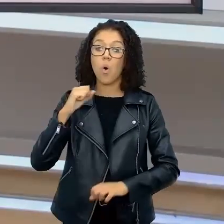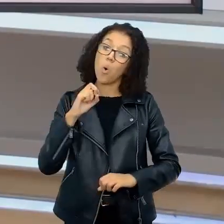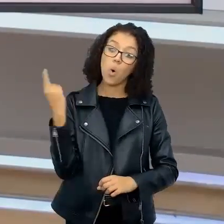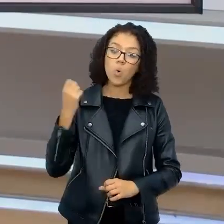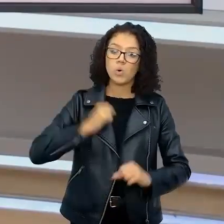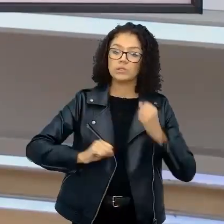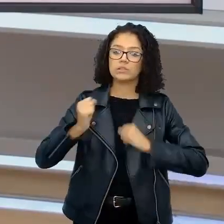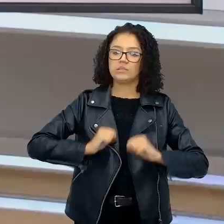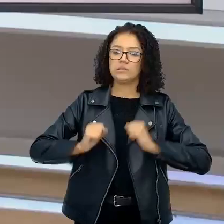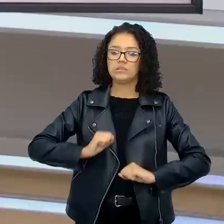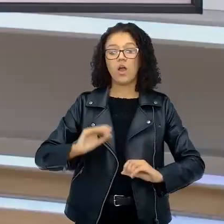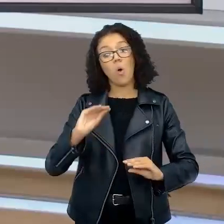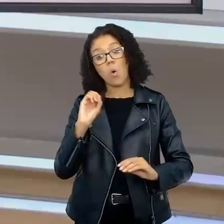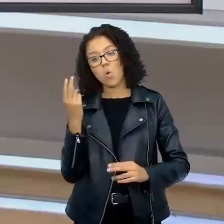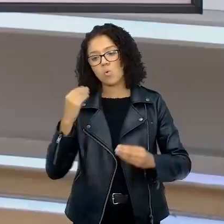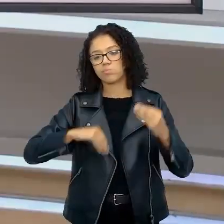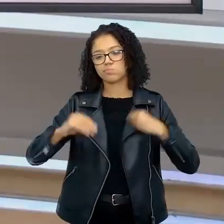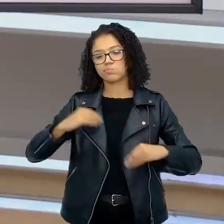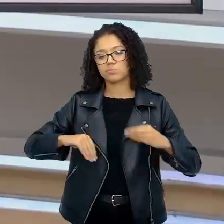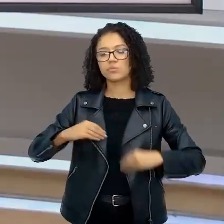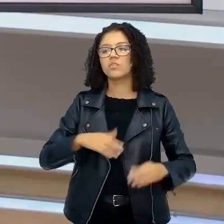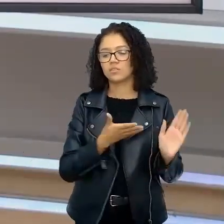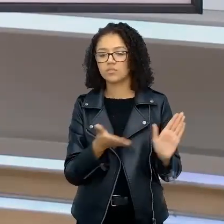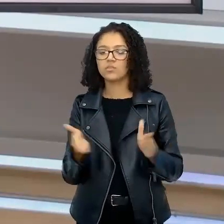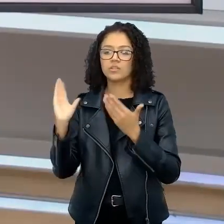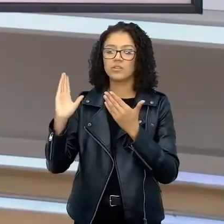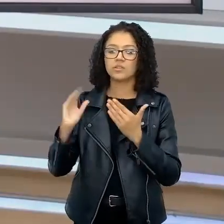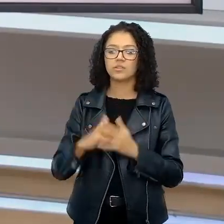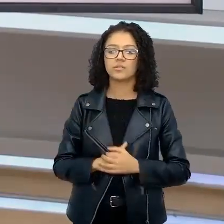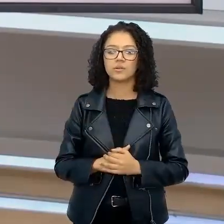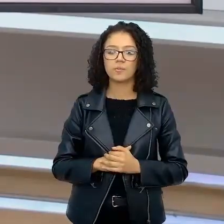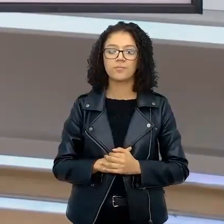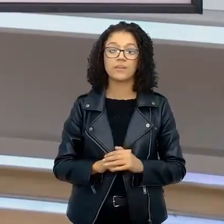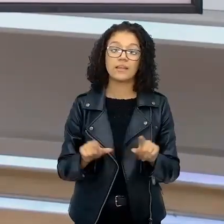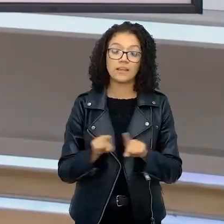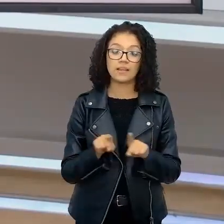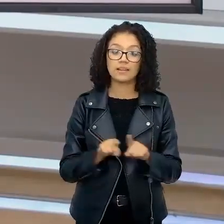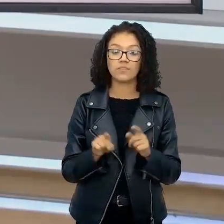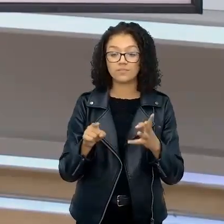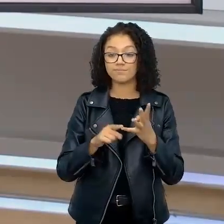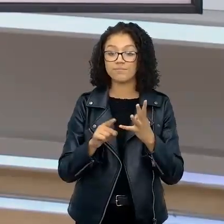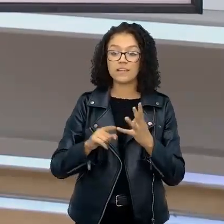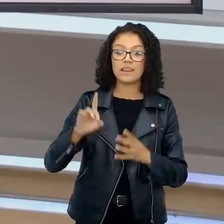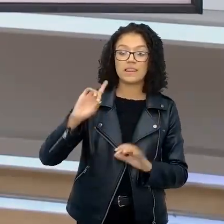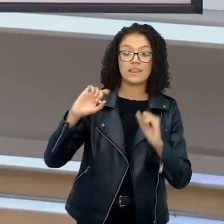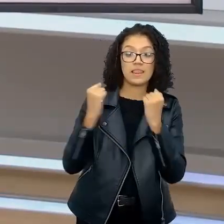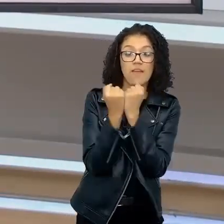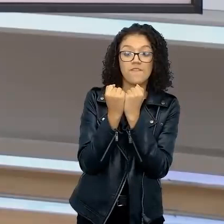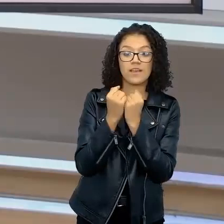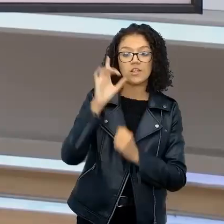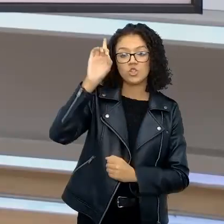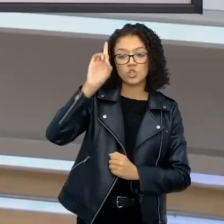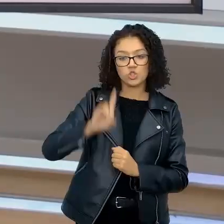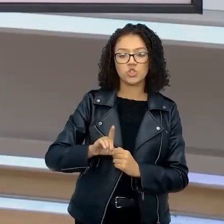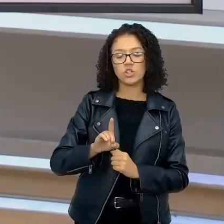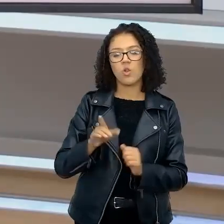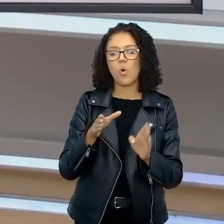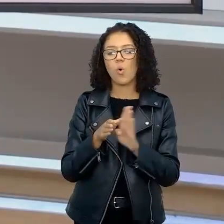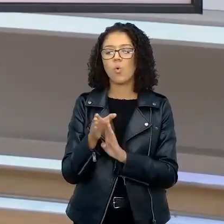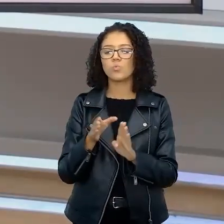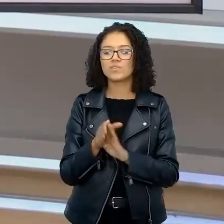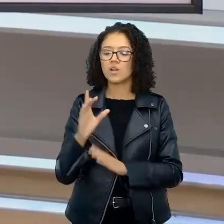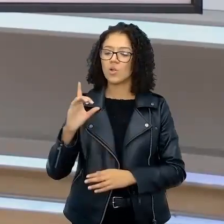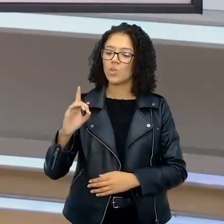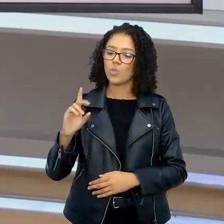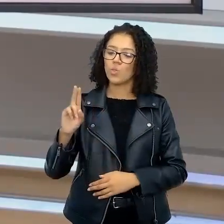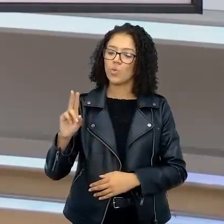ela pode ser encaminhada para um CAPS. A gente tem defesa de direitos, que seria o conselho tutelar, que vocês conhecem bastante, né? Que